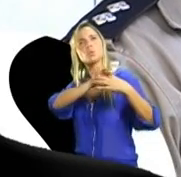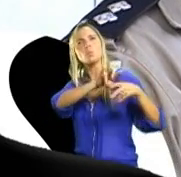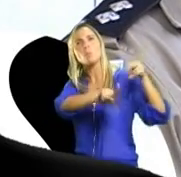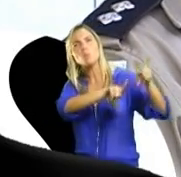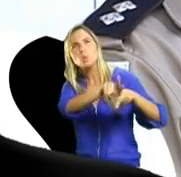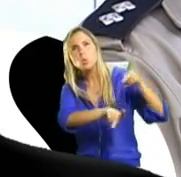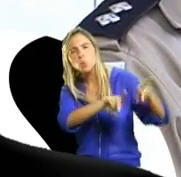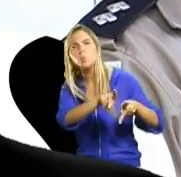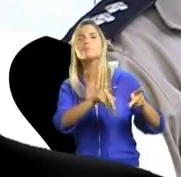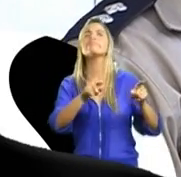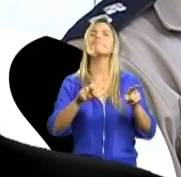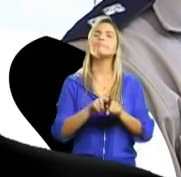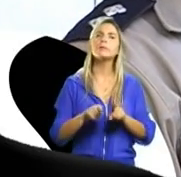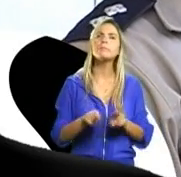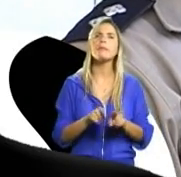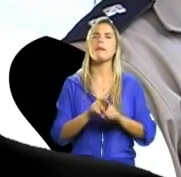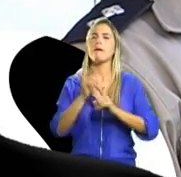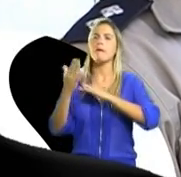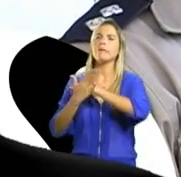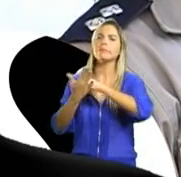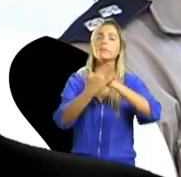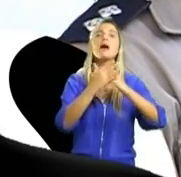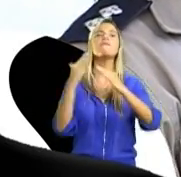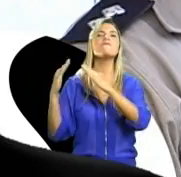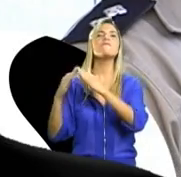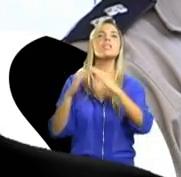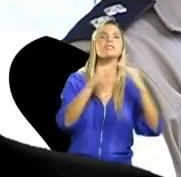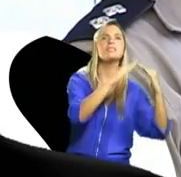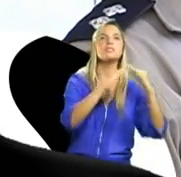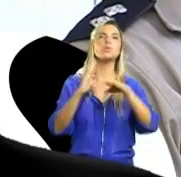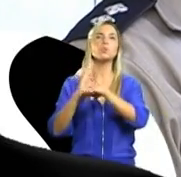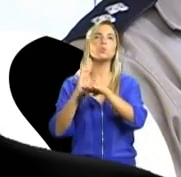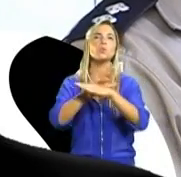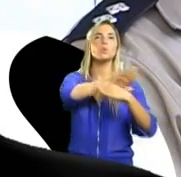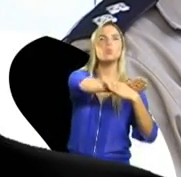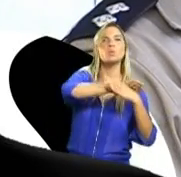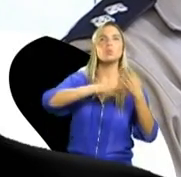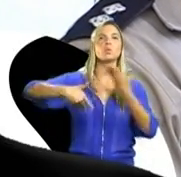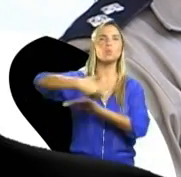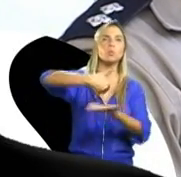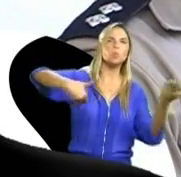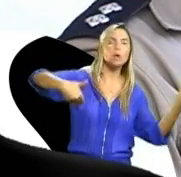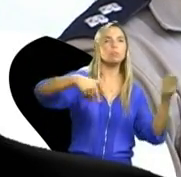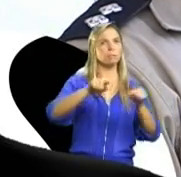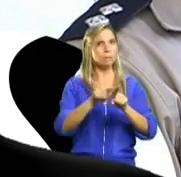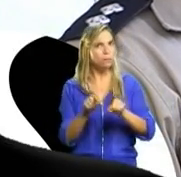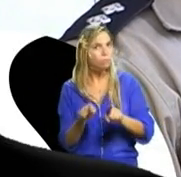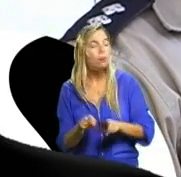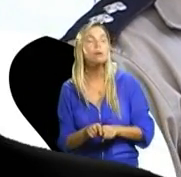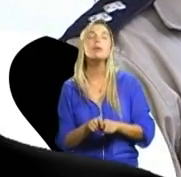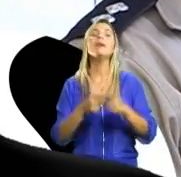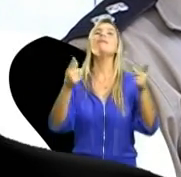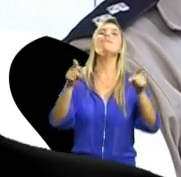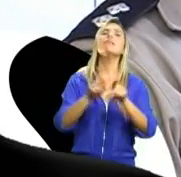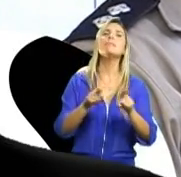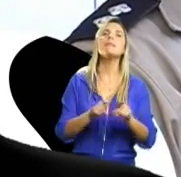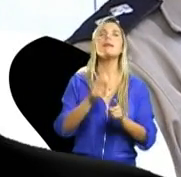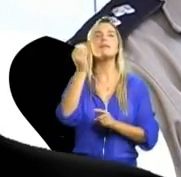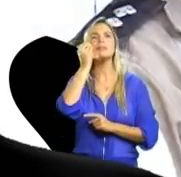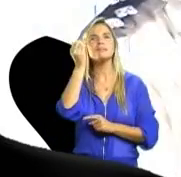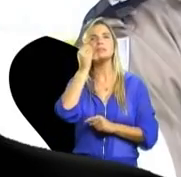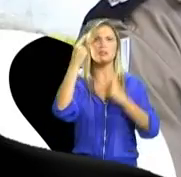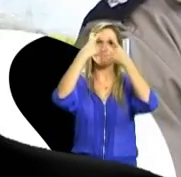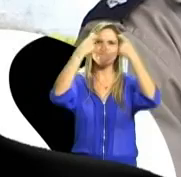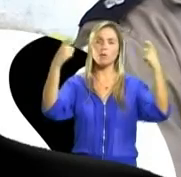do retorno daquela solidariedade entre vizinhos, né, e podemos citar também a questão da diminuição da